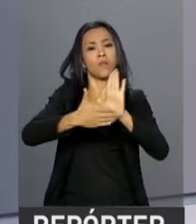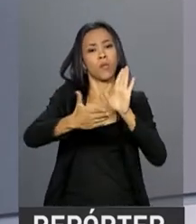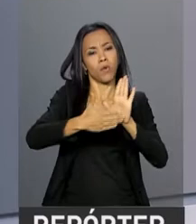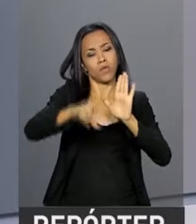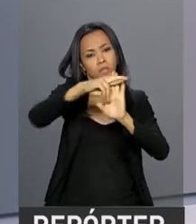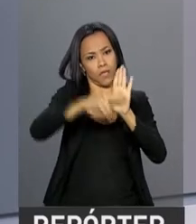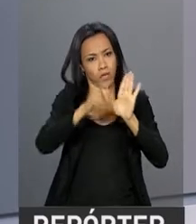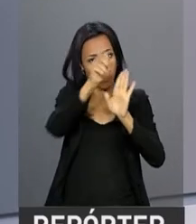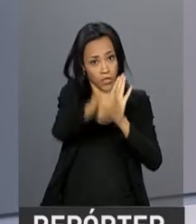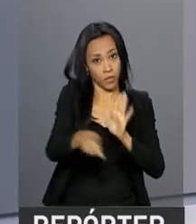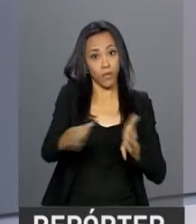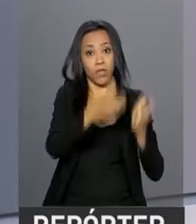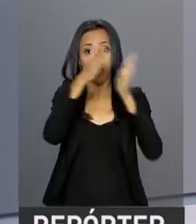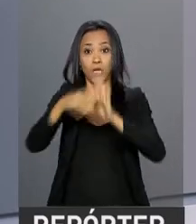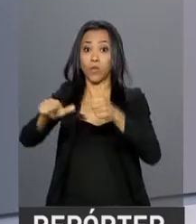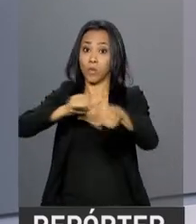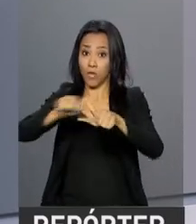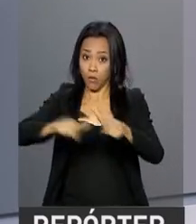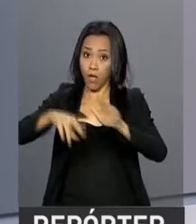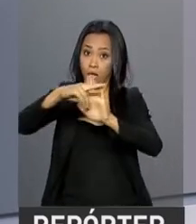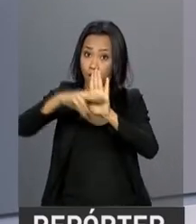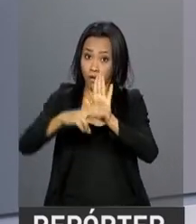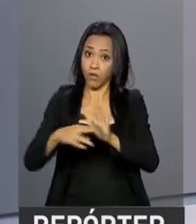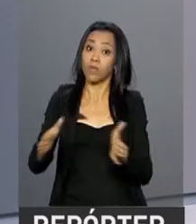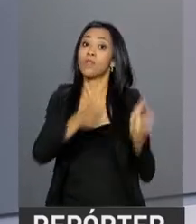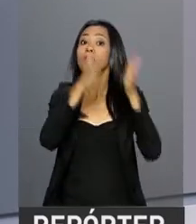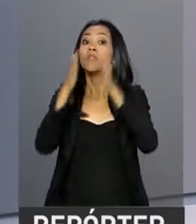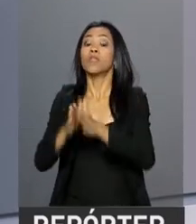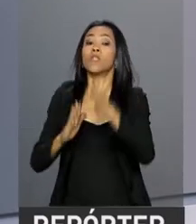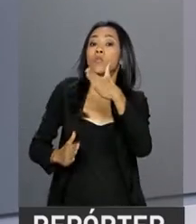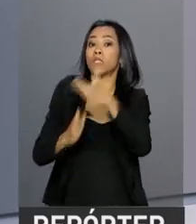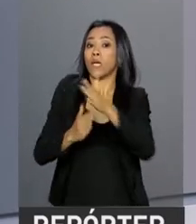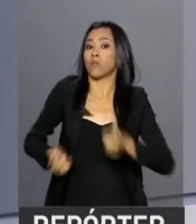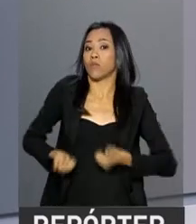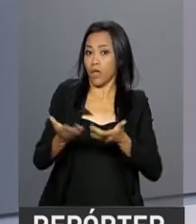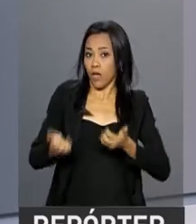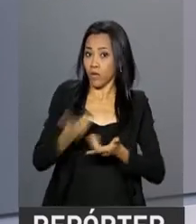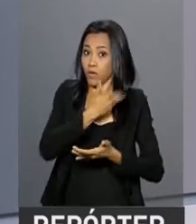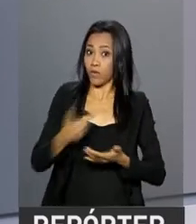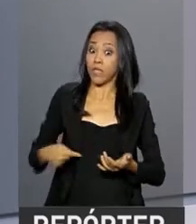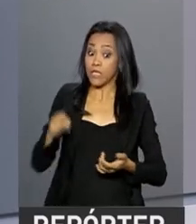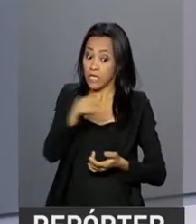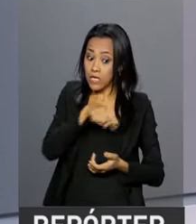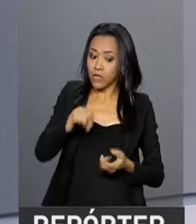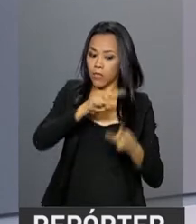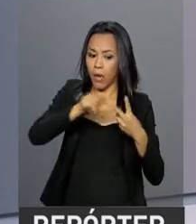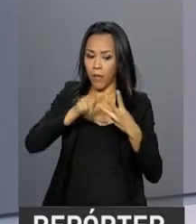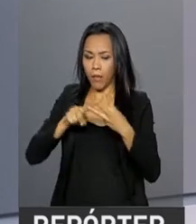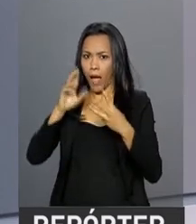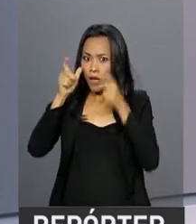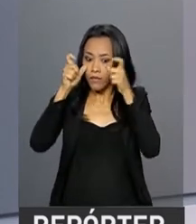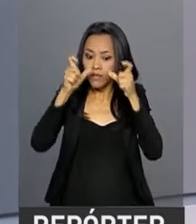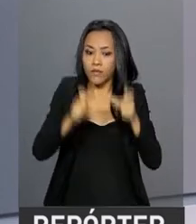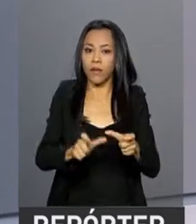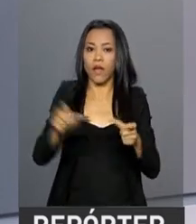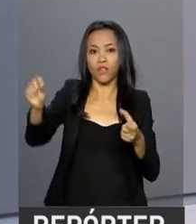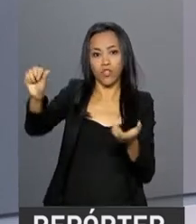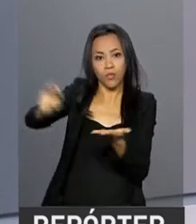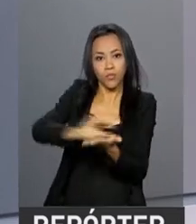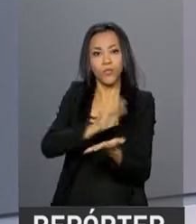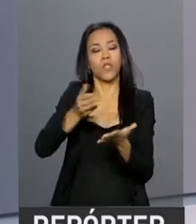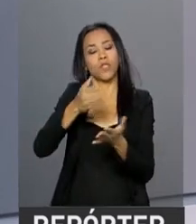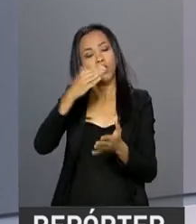legislação trabalhista e o teto de gastos públicos são importantes para atrair investidores russos, colocar o Brasil no caminho